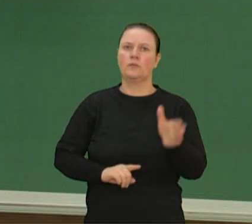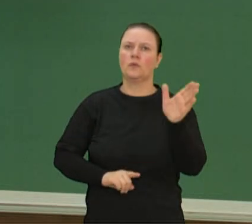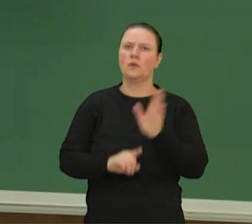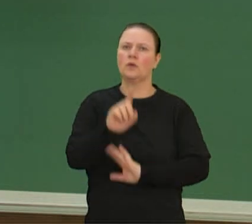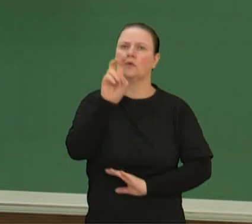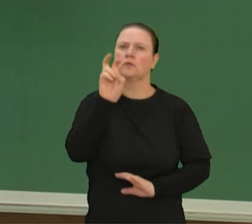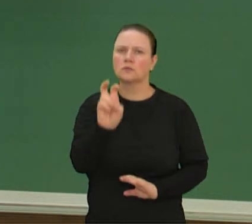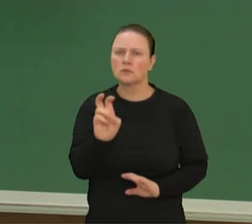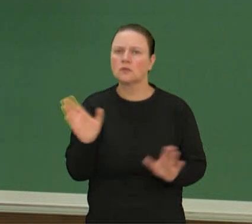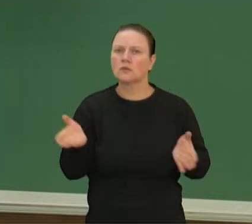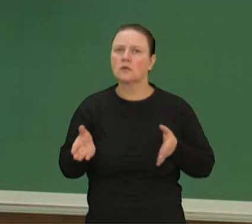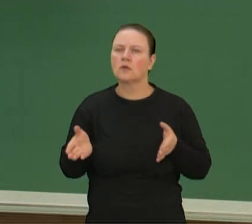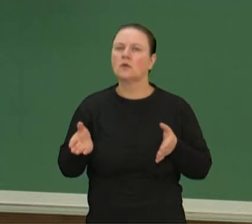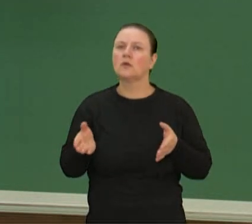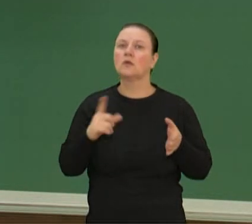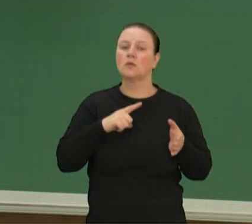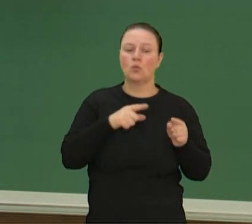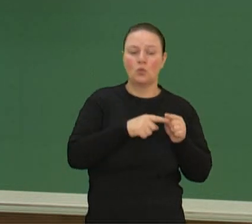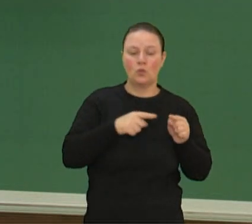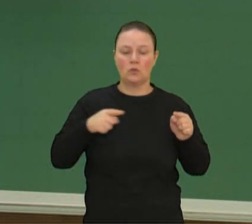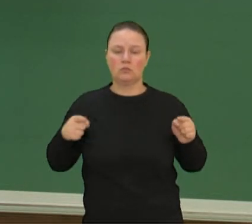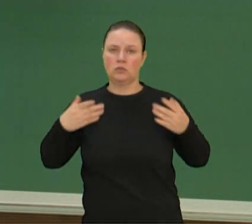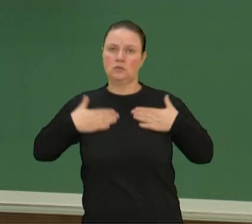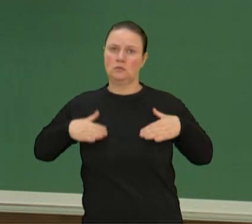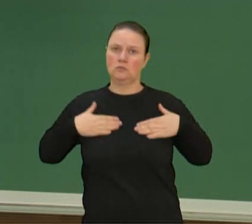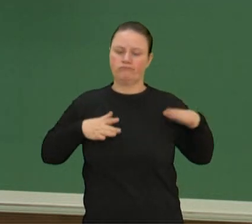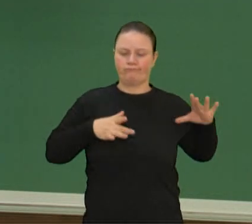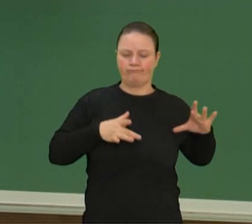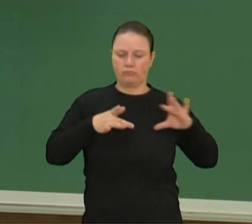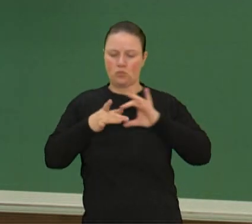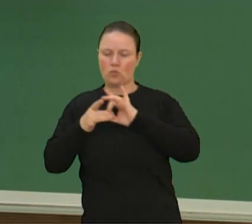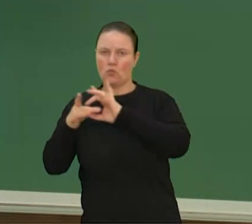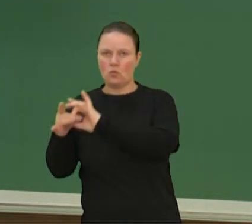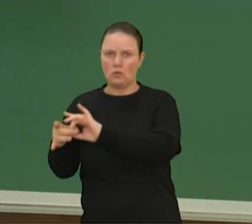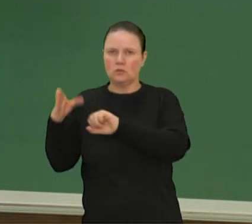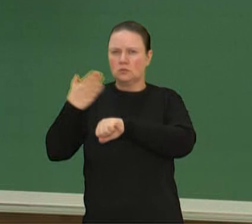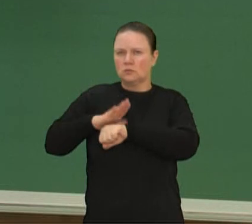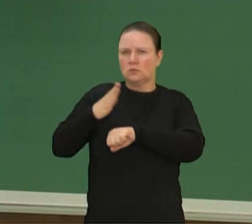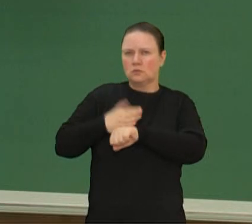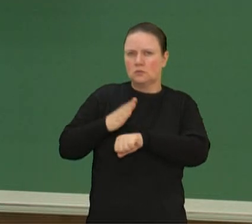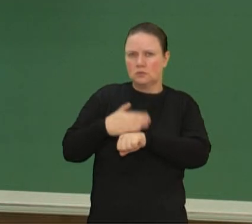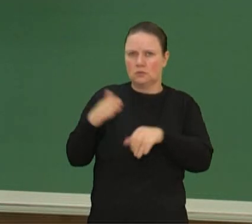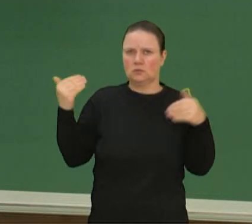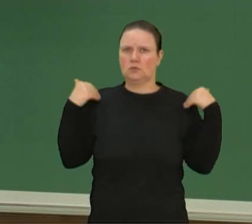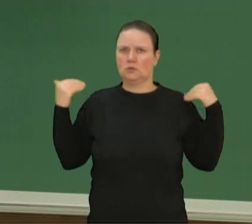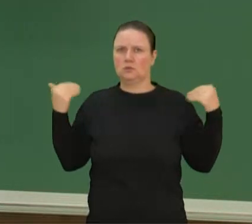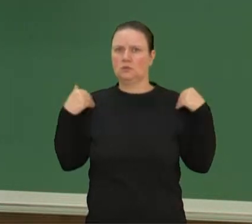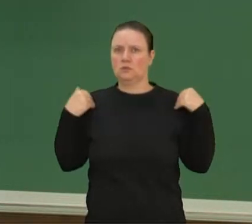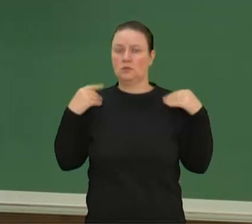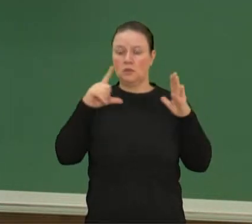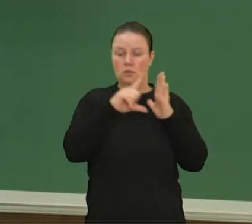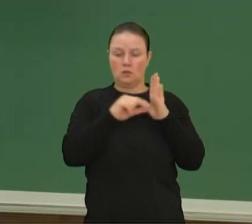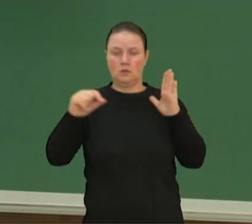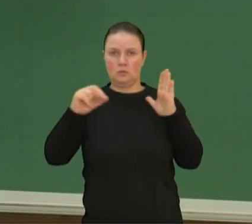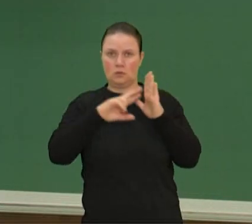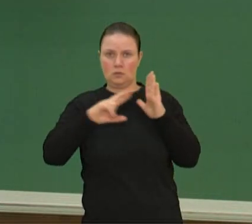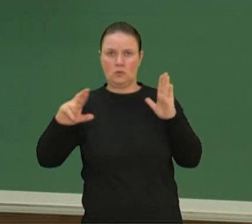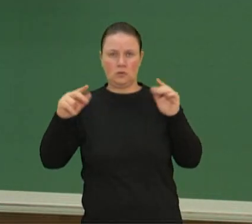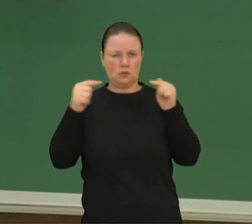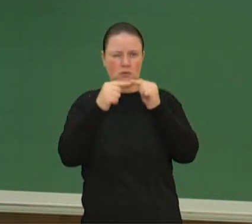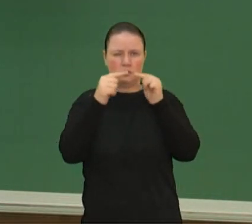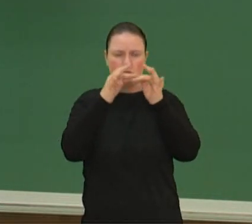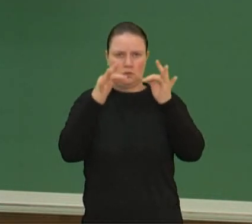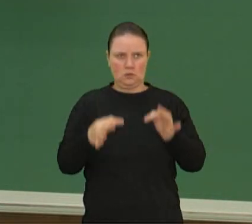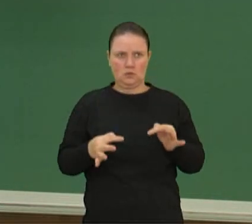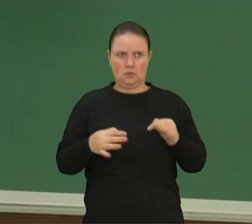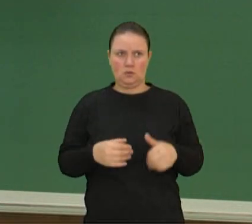lá. Considere os períodos de descanso no contexto da prática de exercícios físicos e assinale verdadeiro ou falso. Primeira